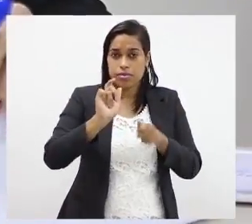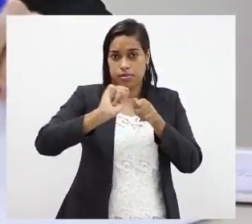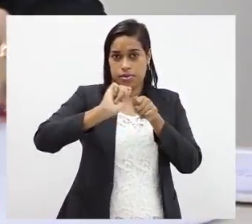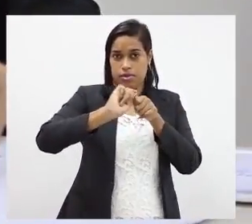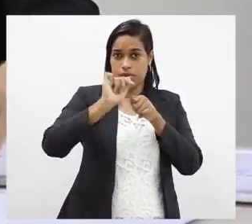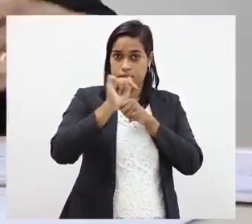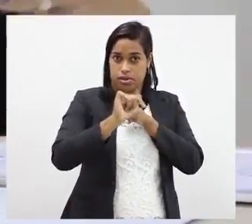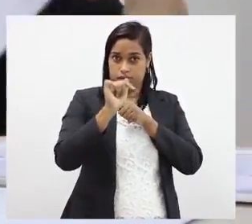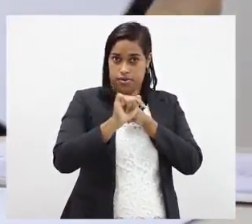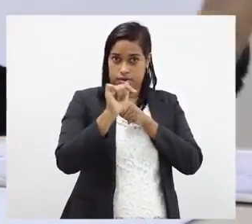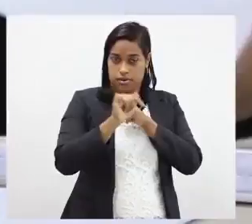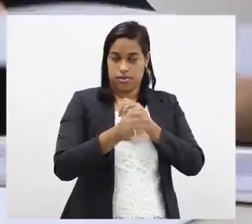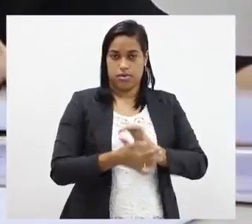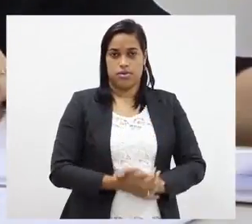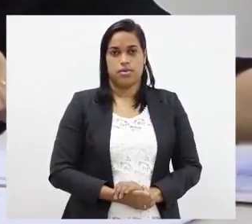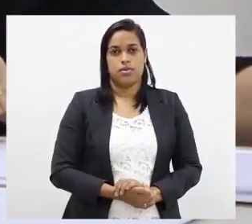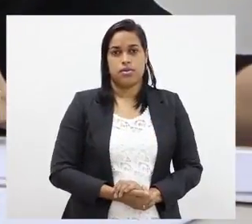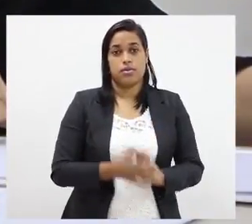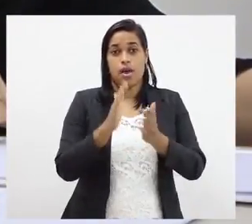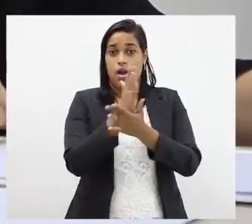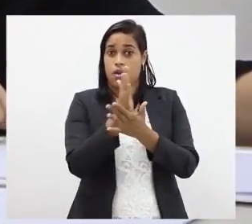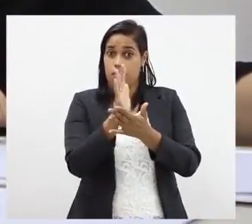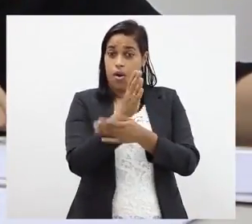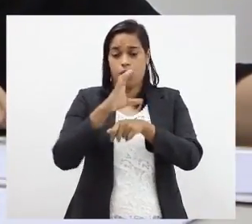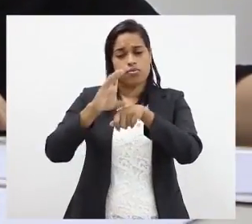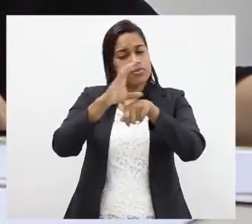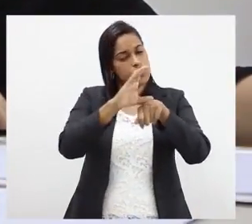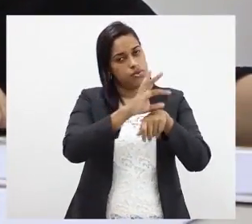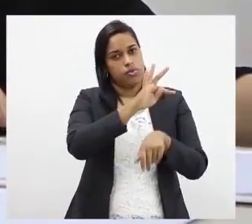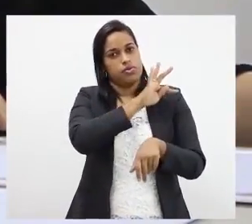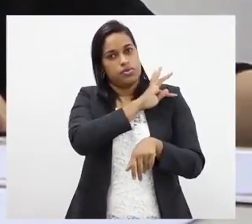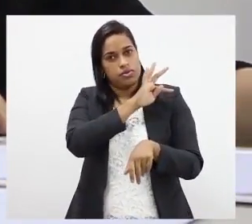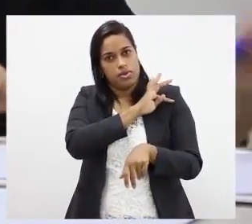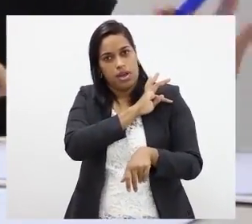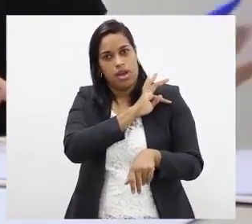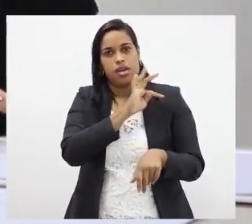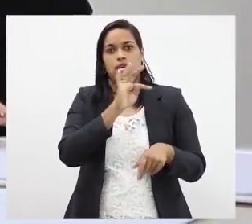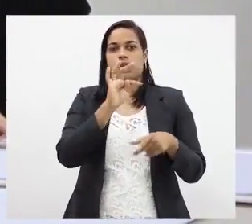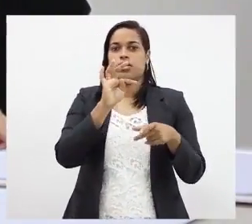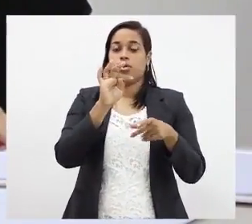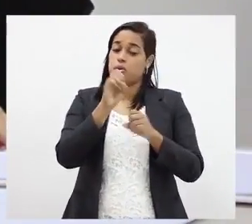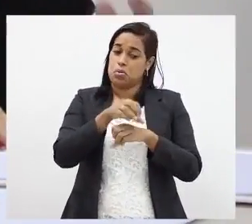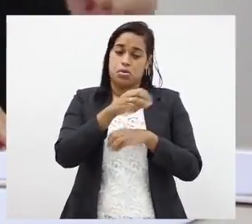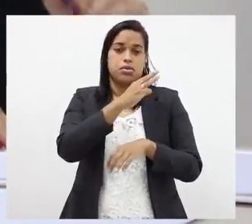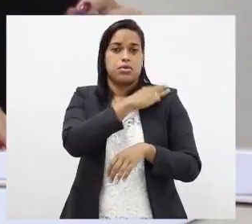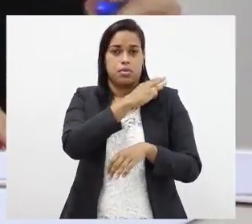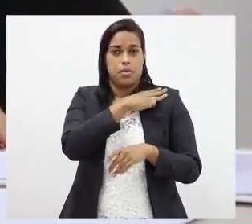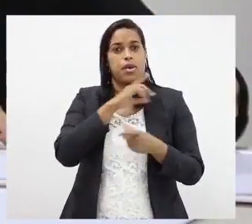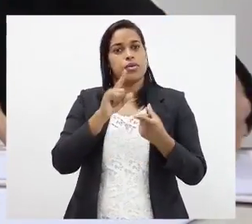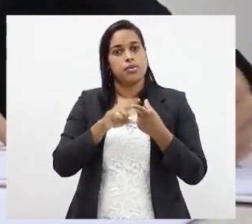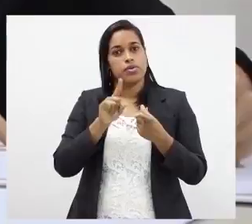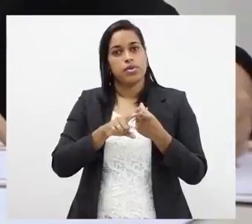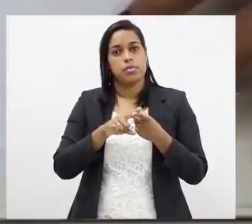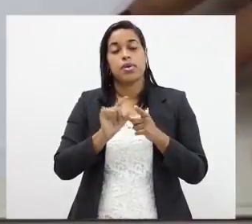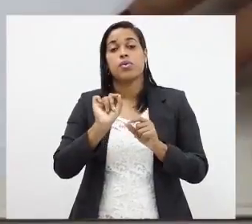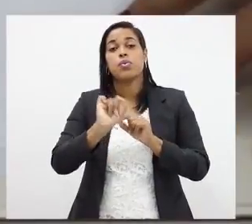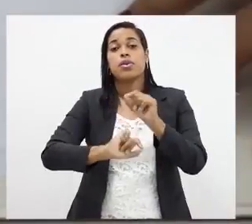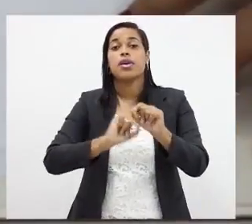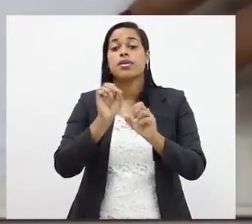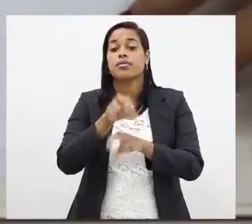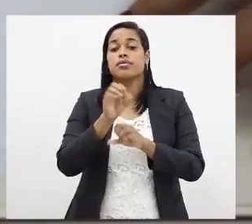fazendo em alguns cursos técnicos e alguma coisa do ensino médio, fazem o